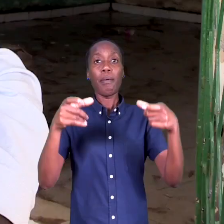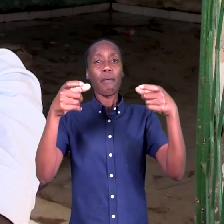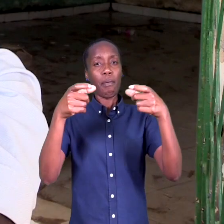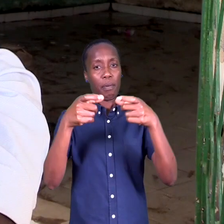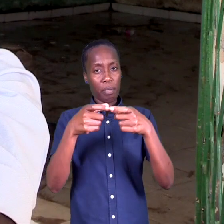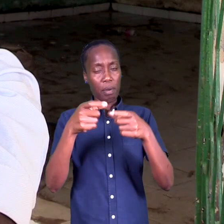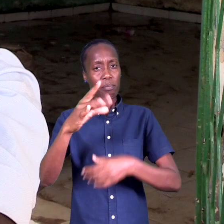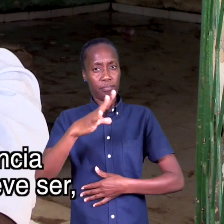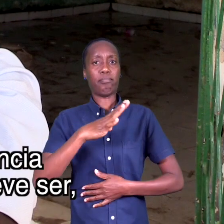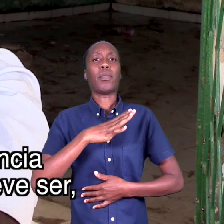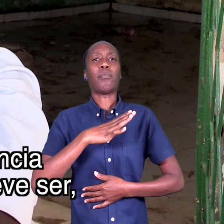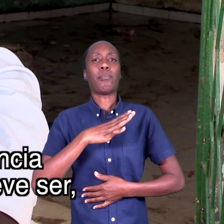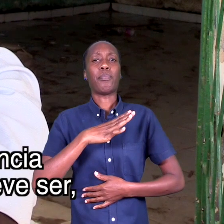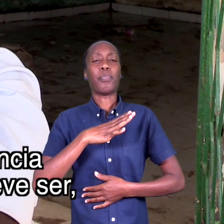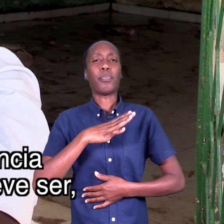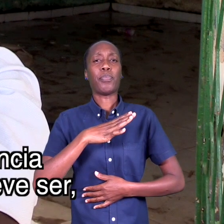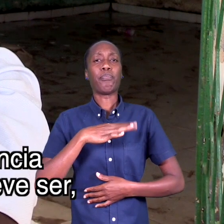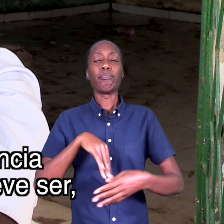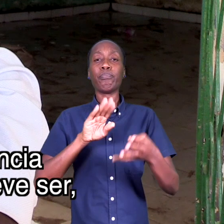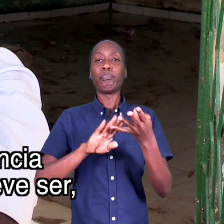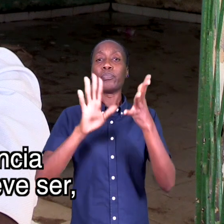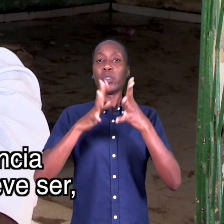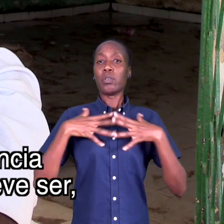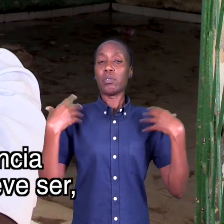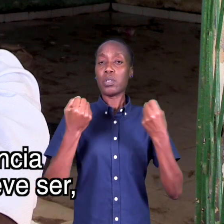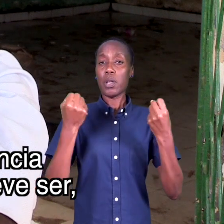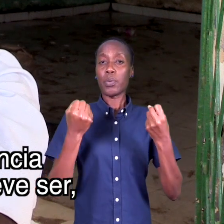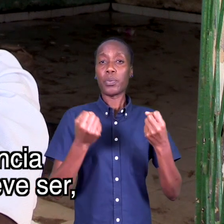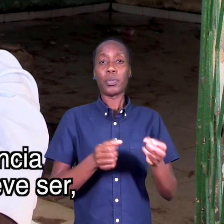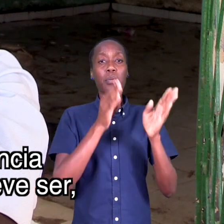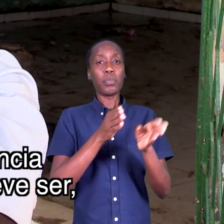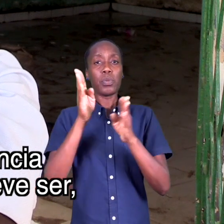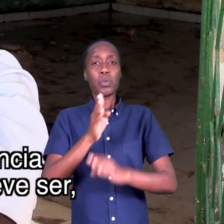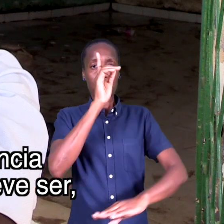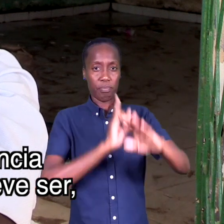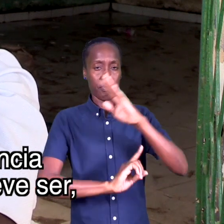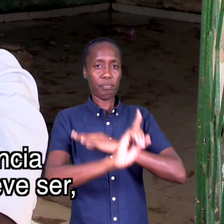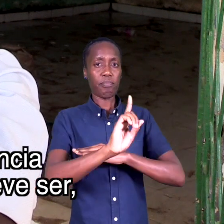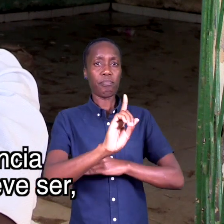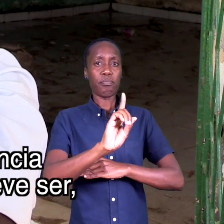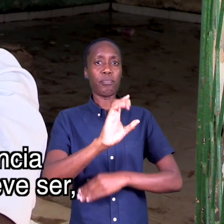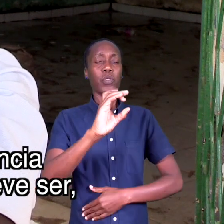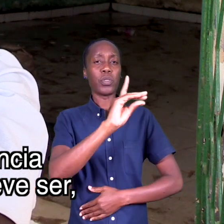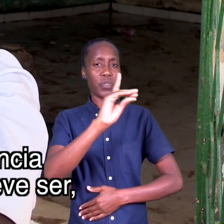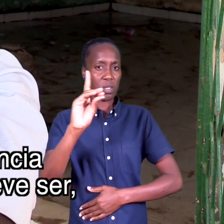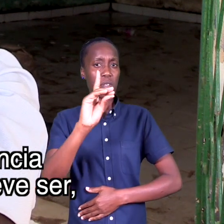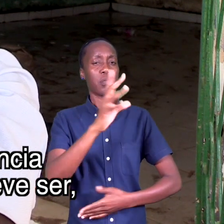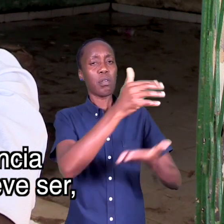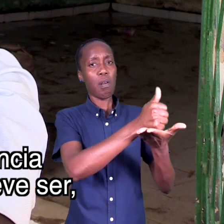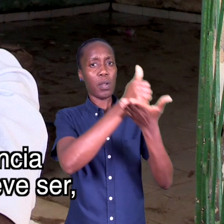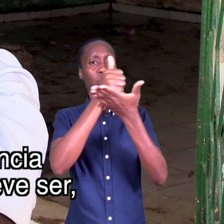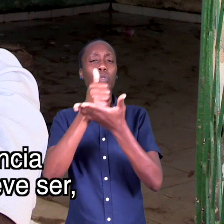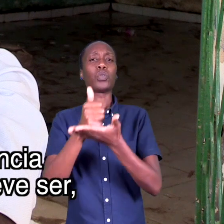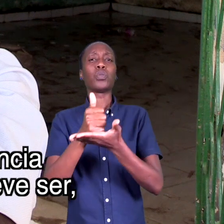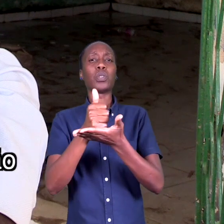membro. Então, na saúde, na verdade, pessoas com deficiência, quando vão lá, são atendidos da maneira